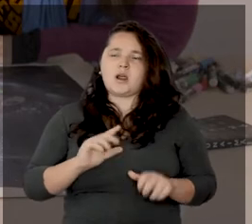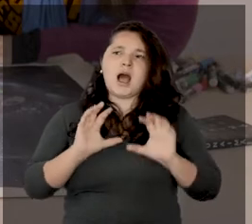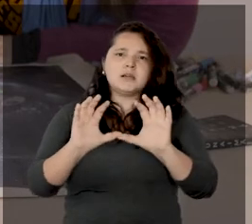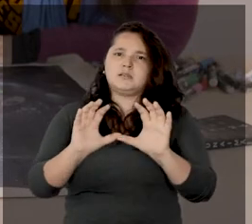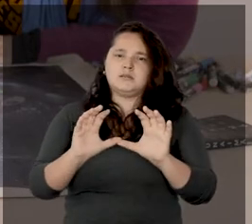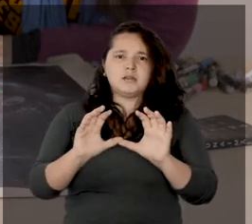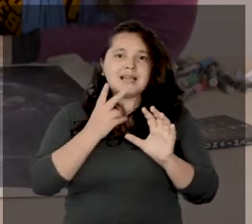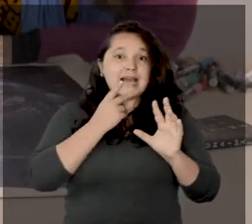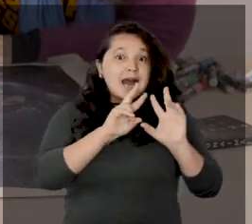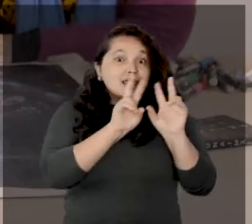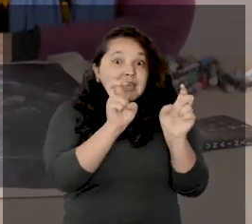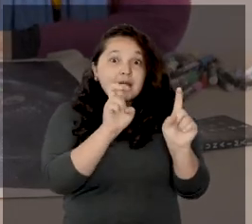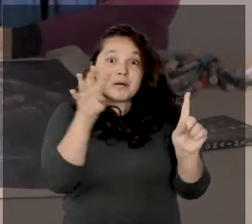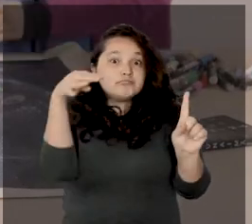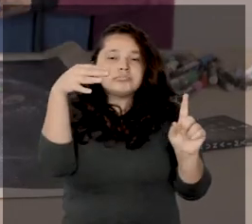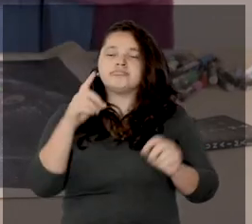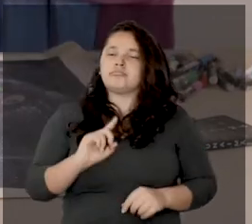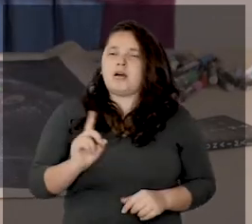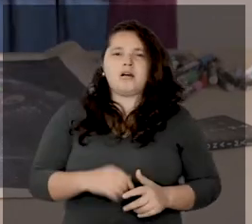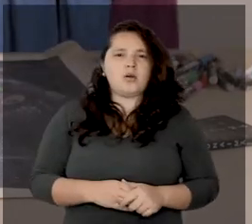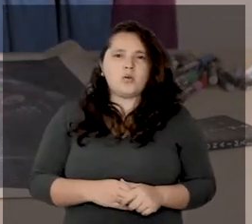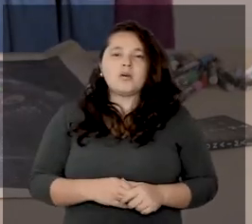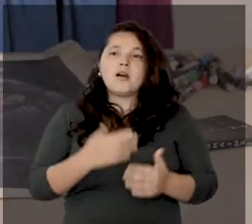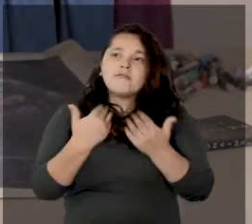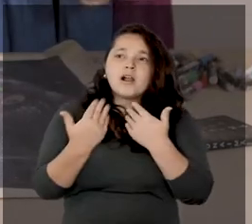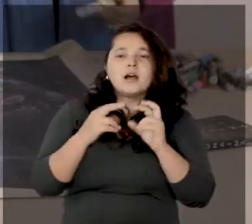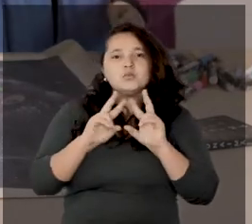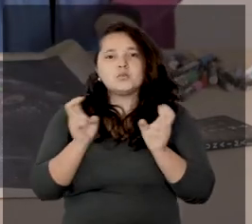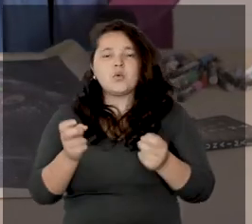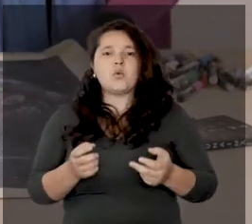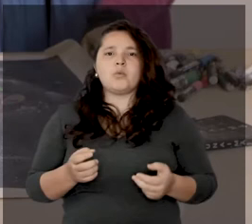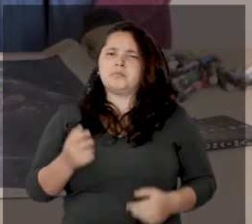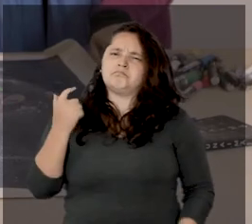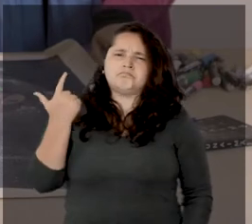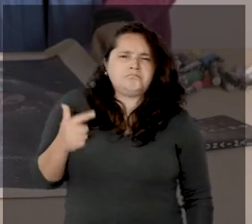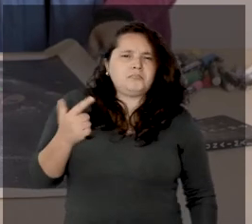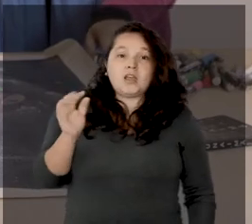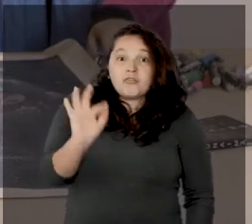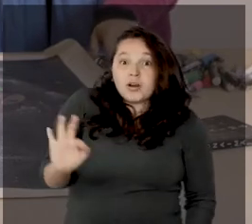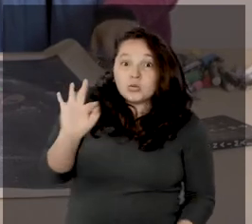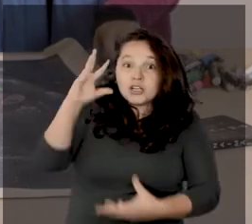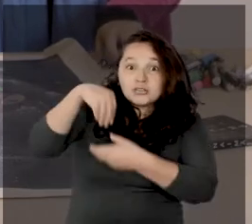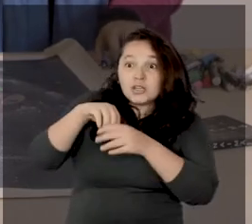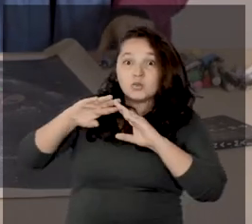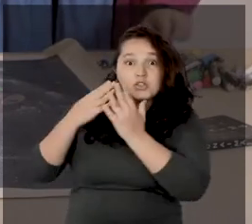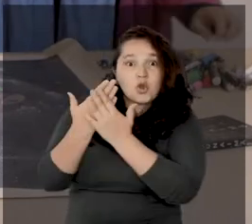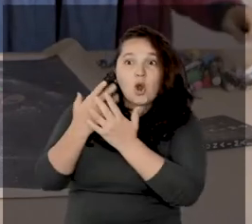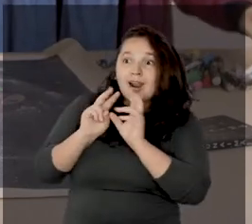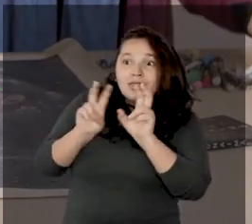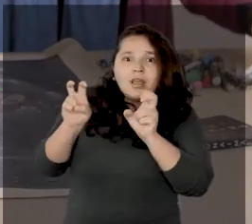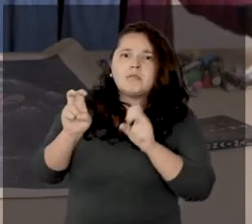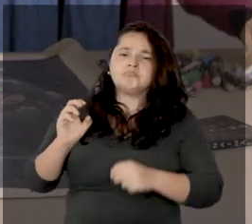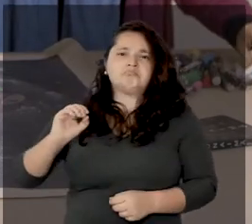foi tão conversado ou debatido nas faculdades ou nas escolas. Eu acho que é um privilégio